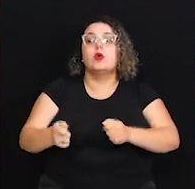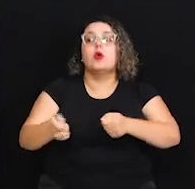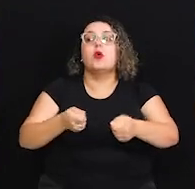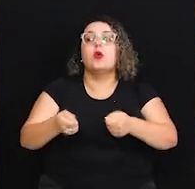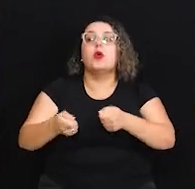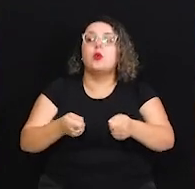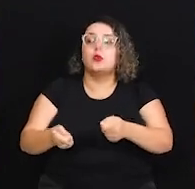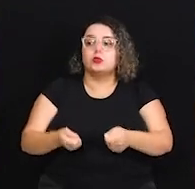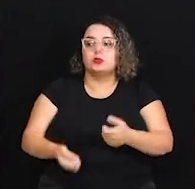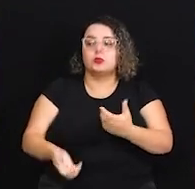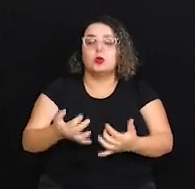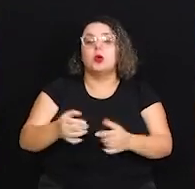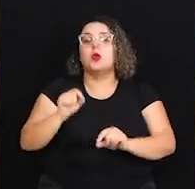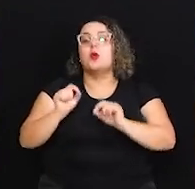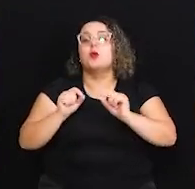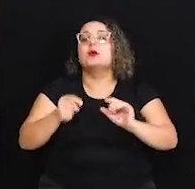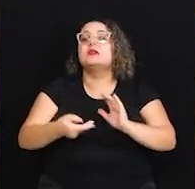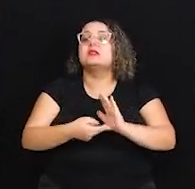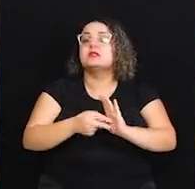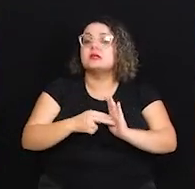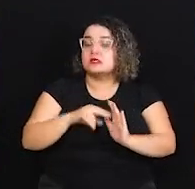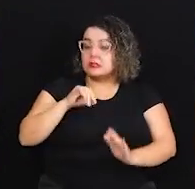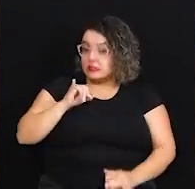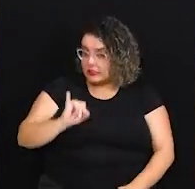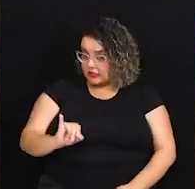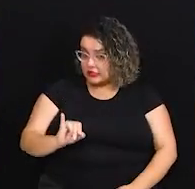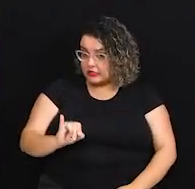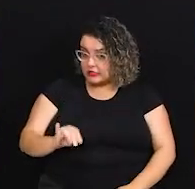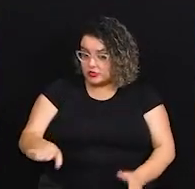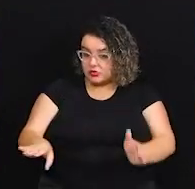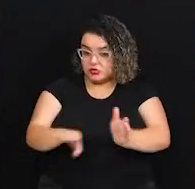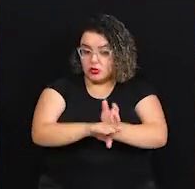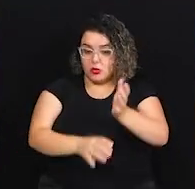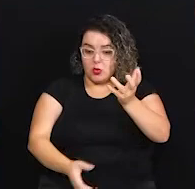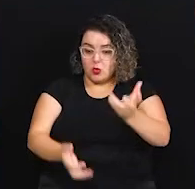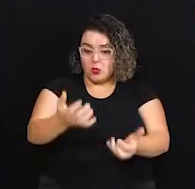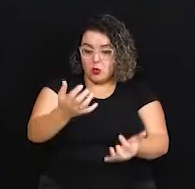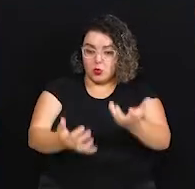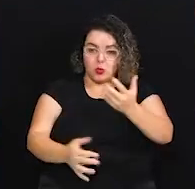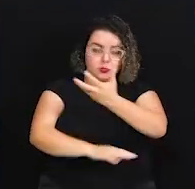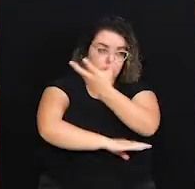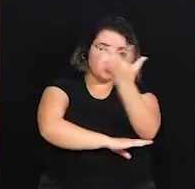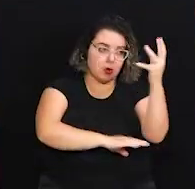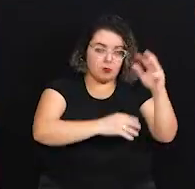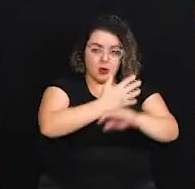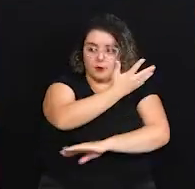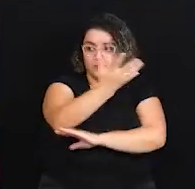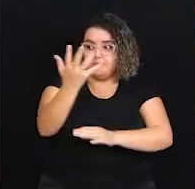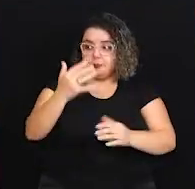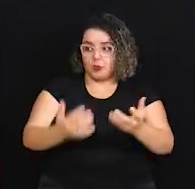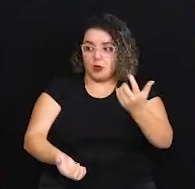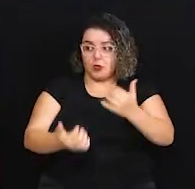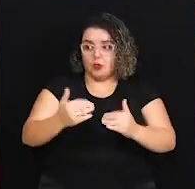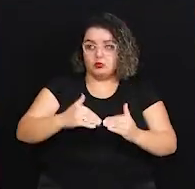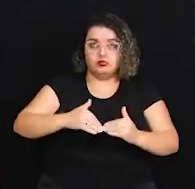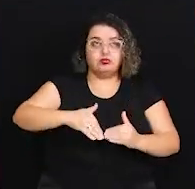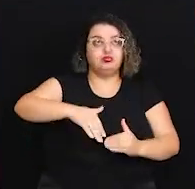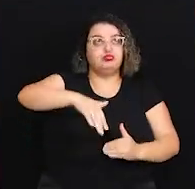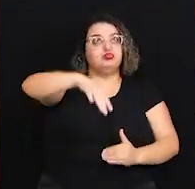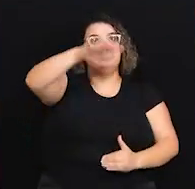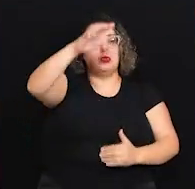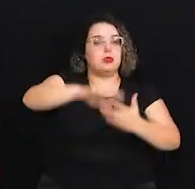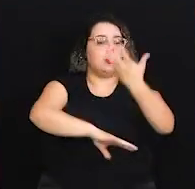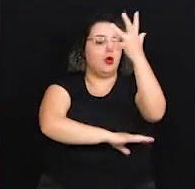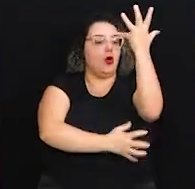fogo. O que eu quero dizer com isso? Se a gente chegar num incêndio, num mato, numa mata, por exemplo, e o fogo estiver pegando na